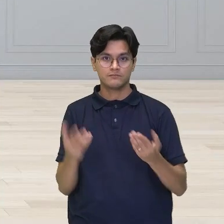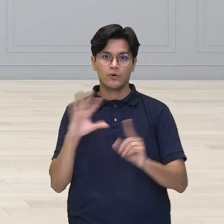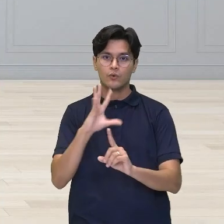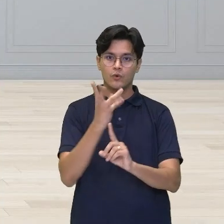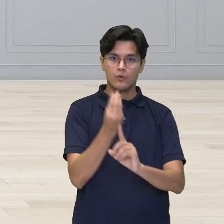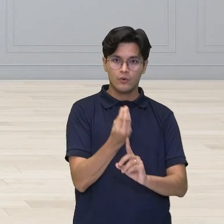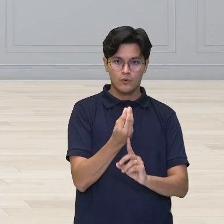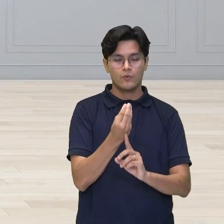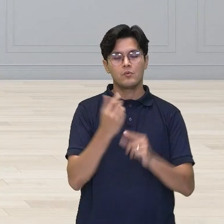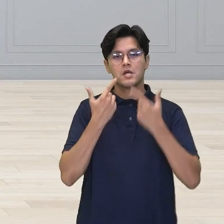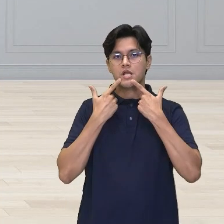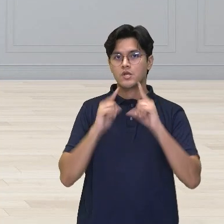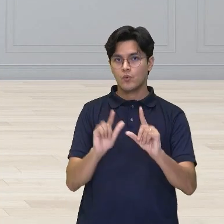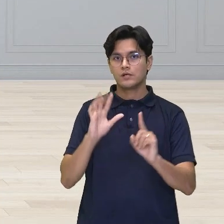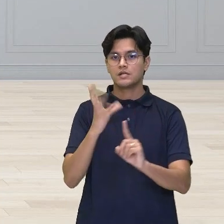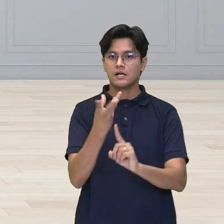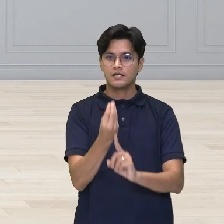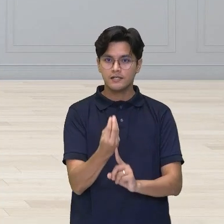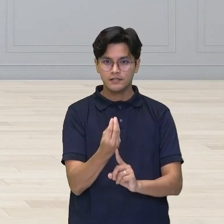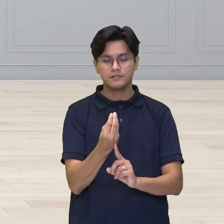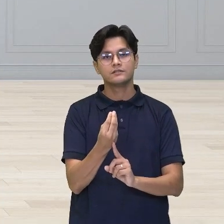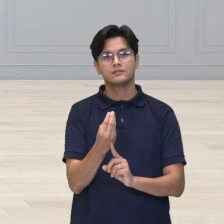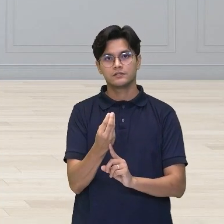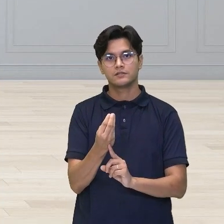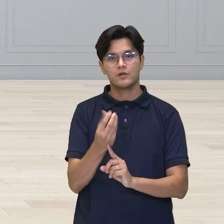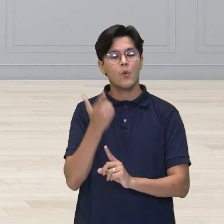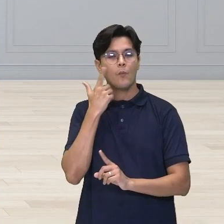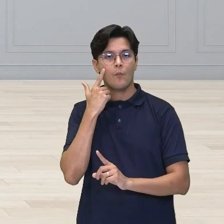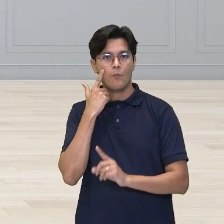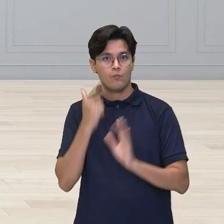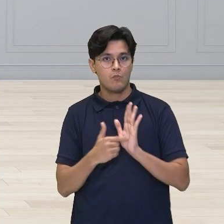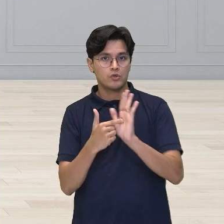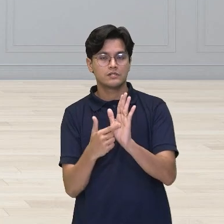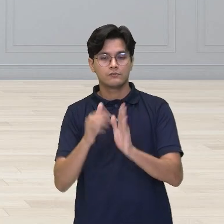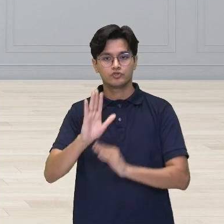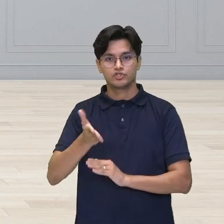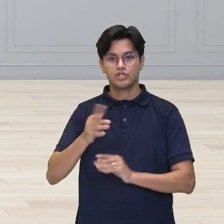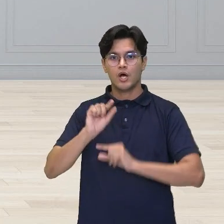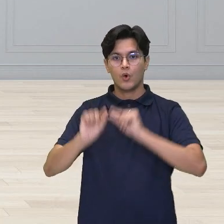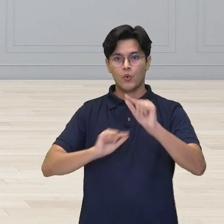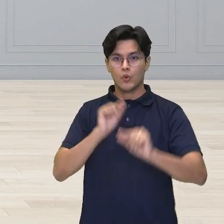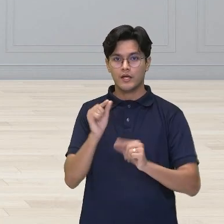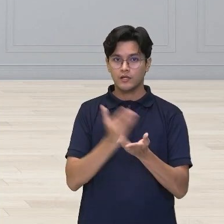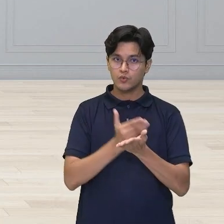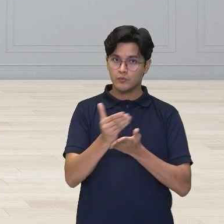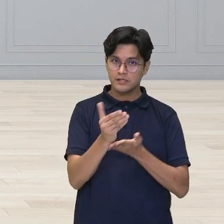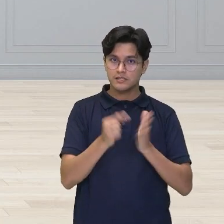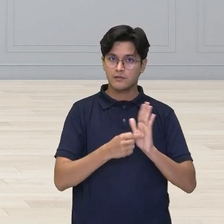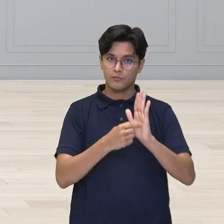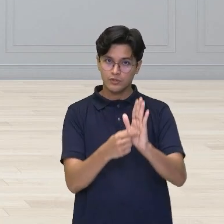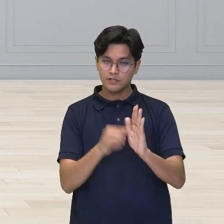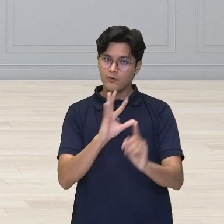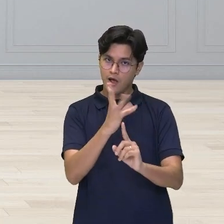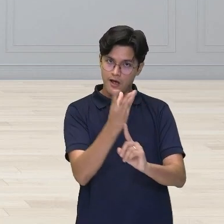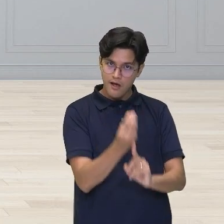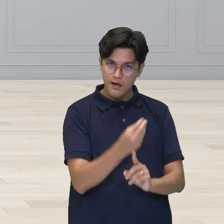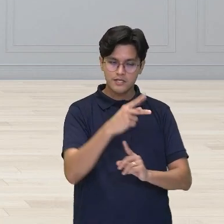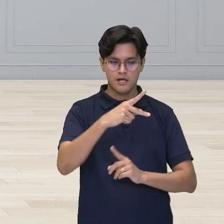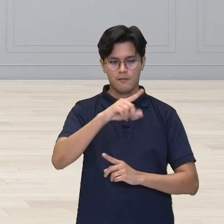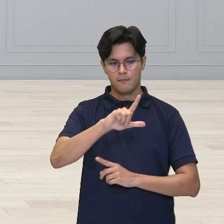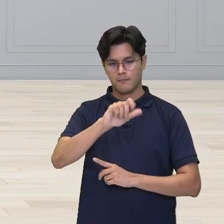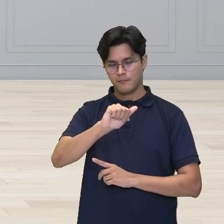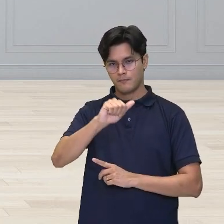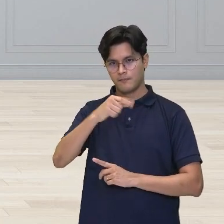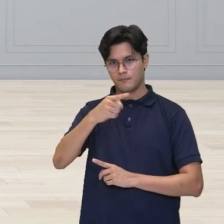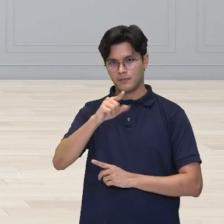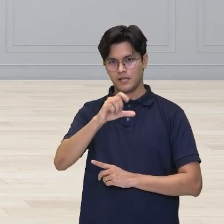as linguagens artísticas, já mostramos para vocês, iniciamos aqui com as artes plásticas, que é a pintura. Agora